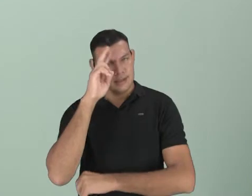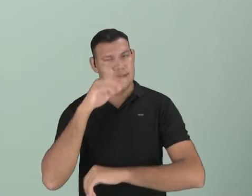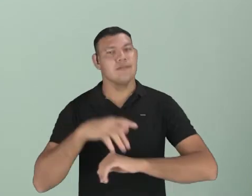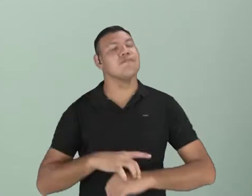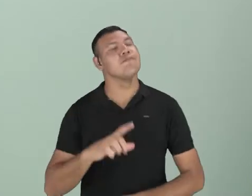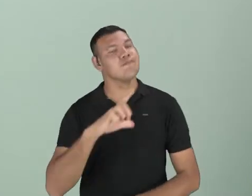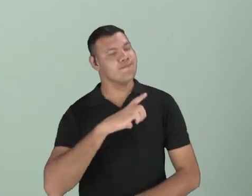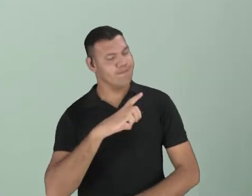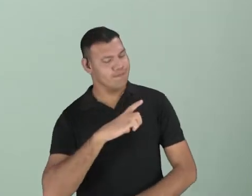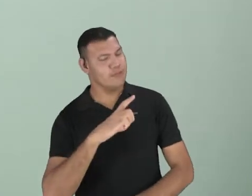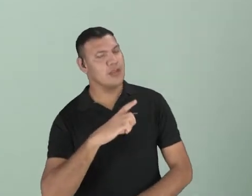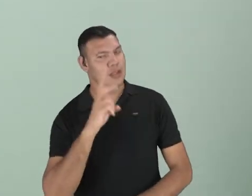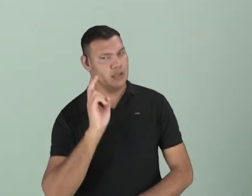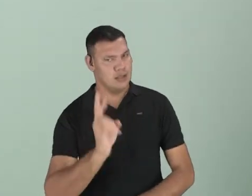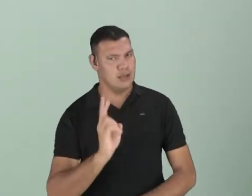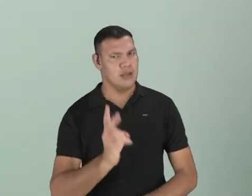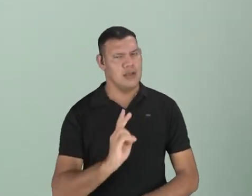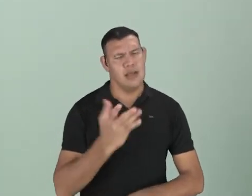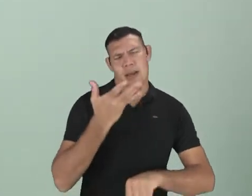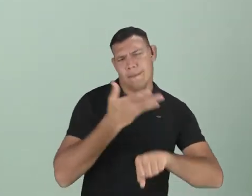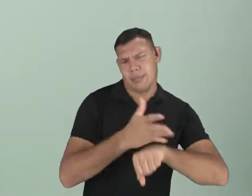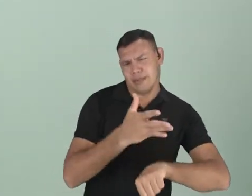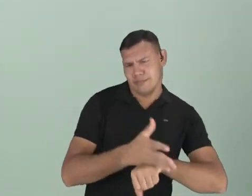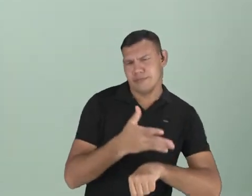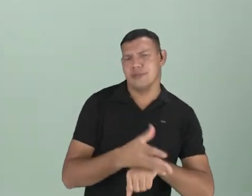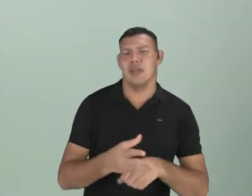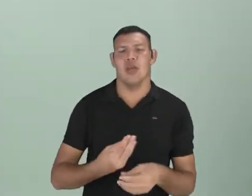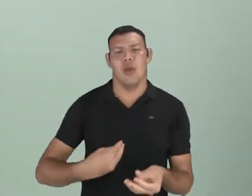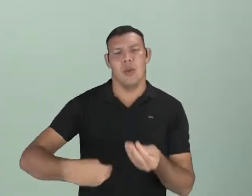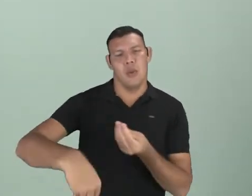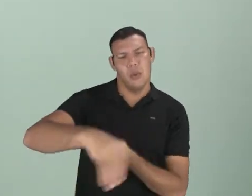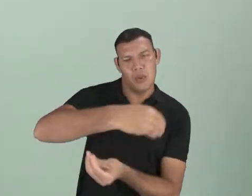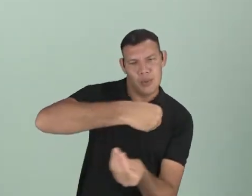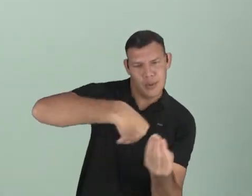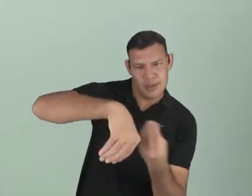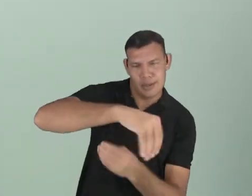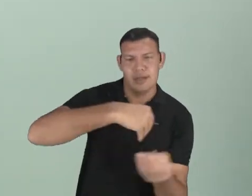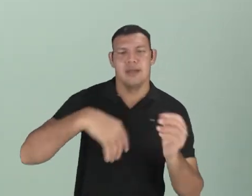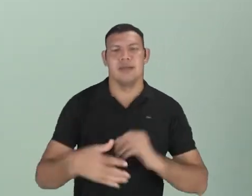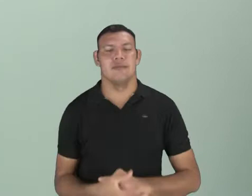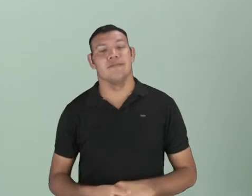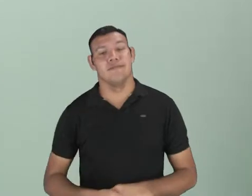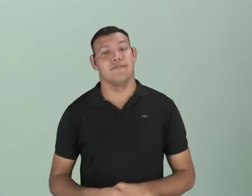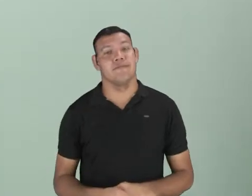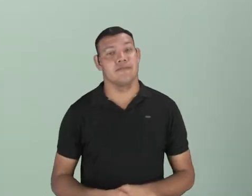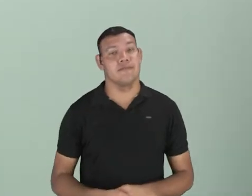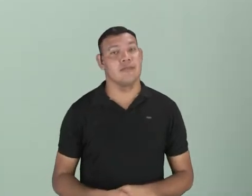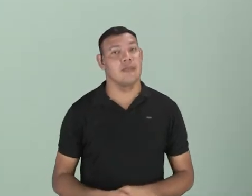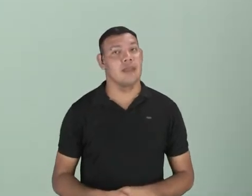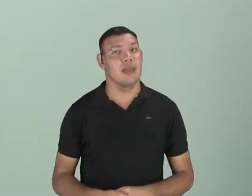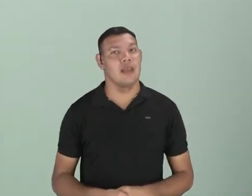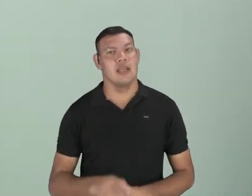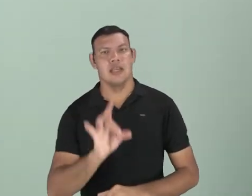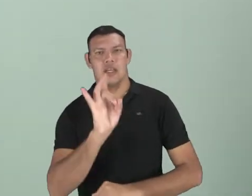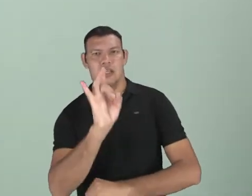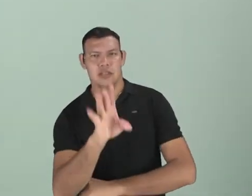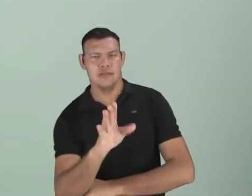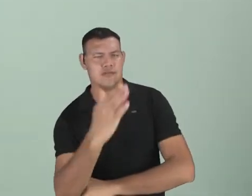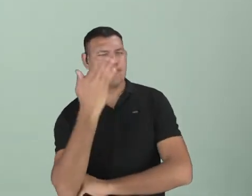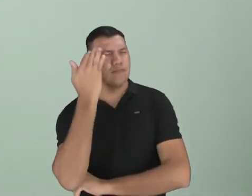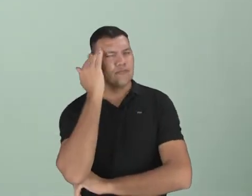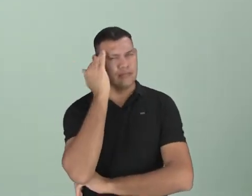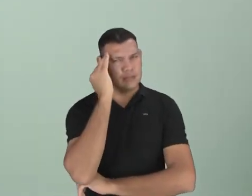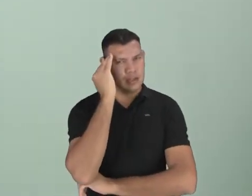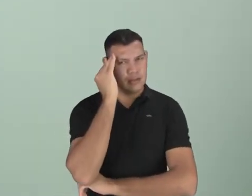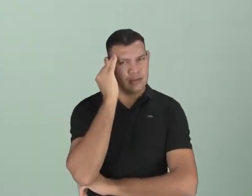Sempre haverá um narrador. Ele pode participar, ele pode ficar do lado de fora, ele pode ser um narrador que só entende